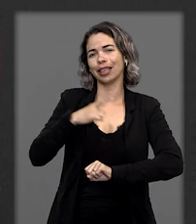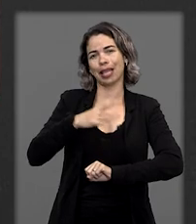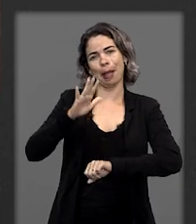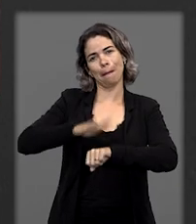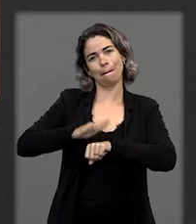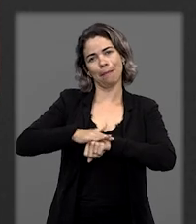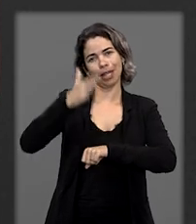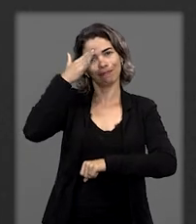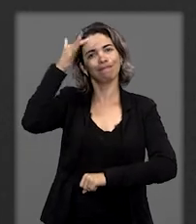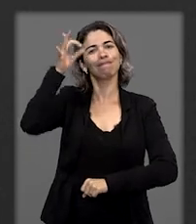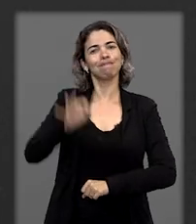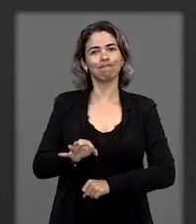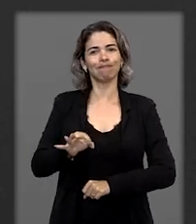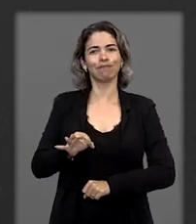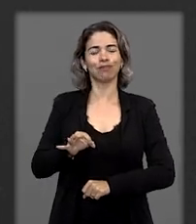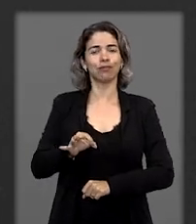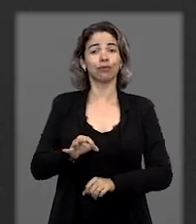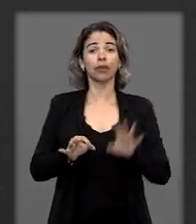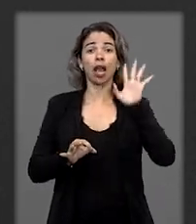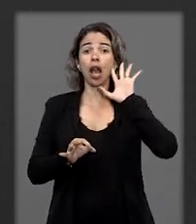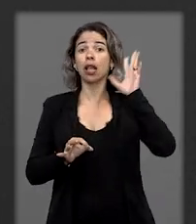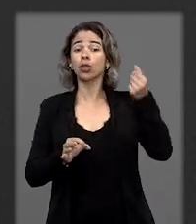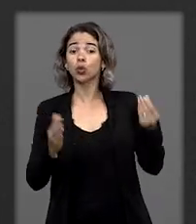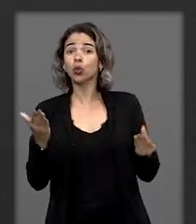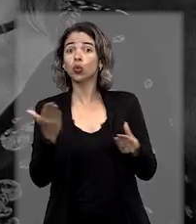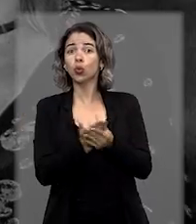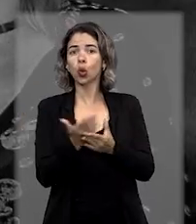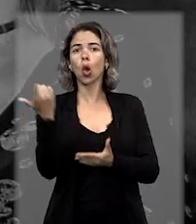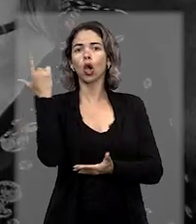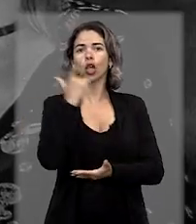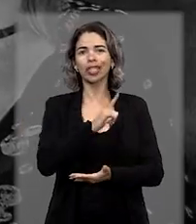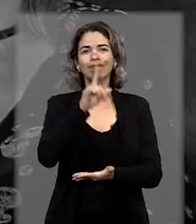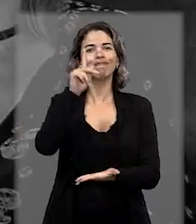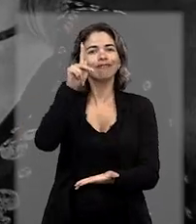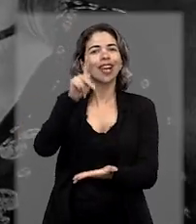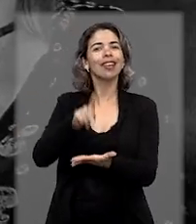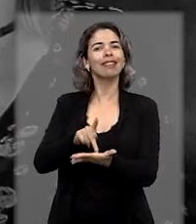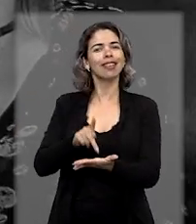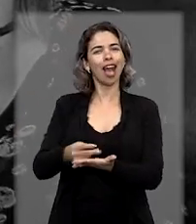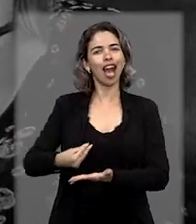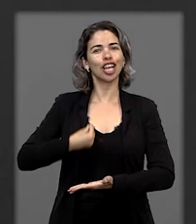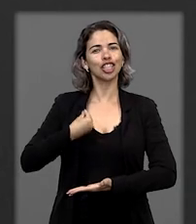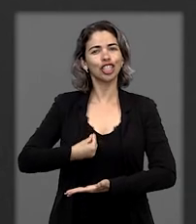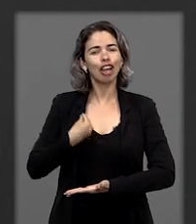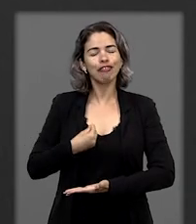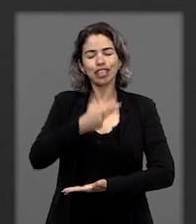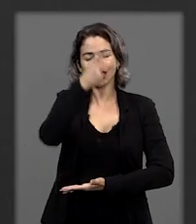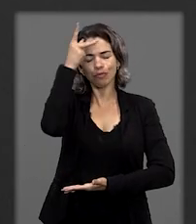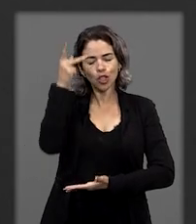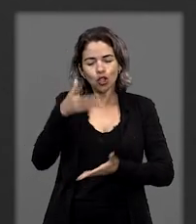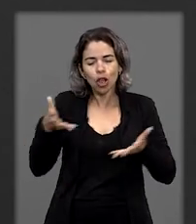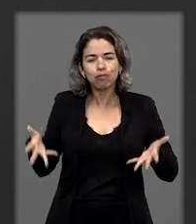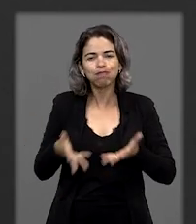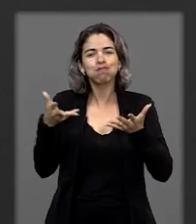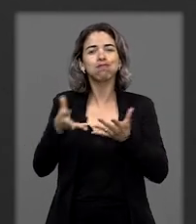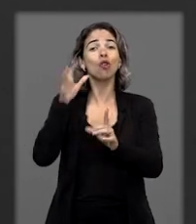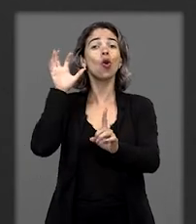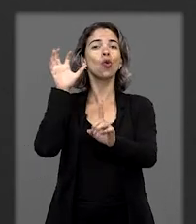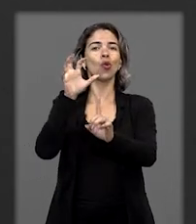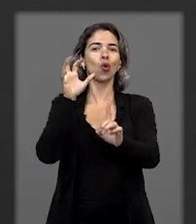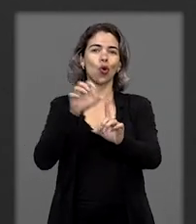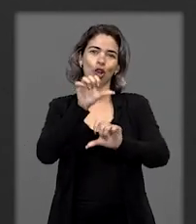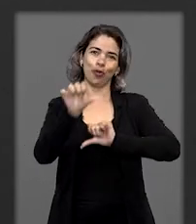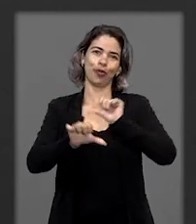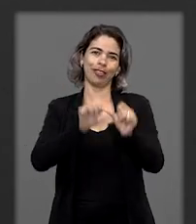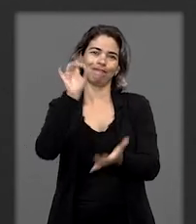as decisões judiciais elas elas têm o poder de construir verdades né nas vidas das pessoas de transformar as vidas